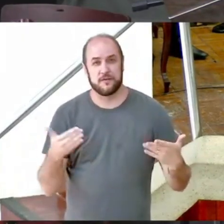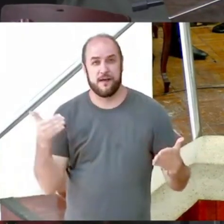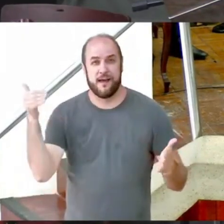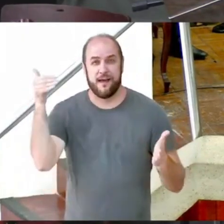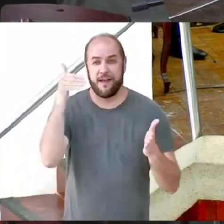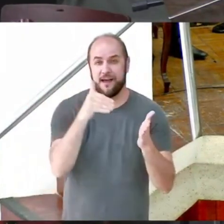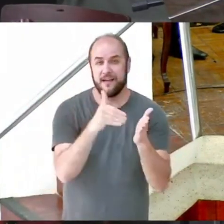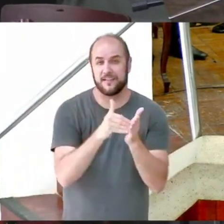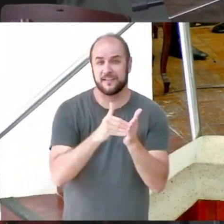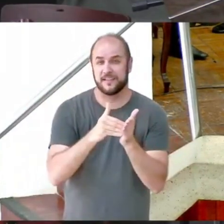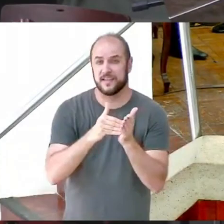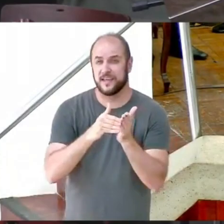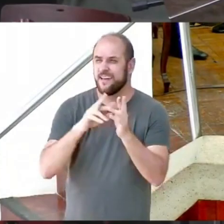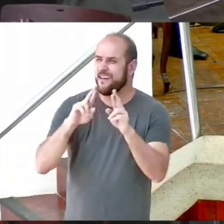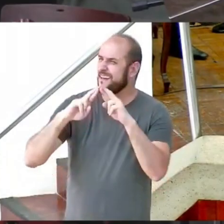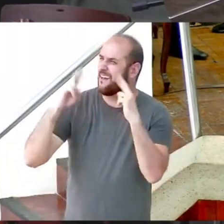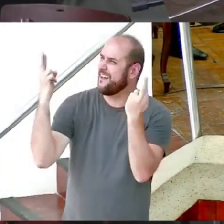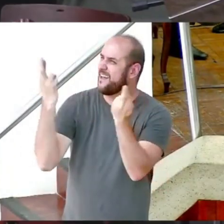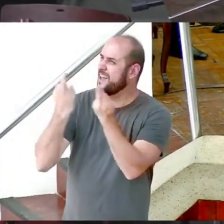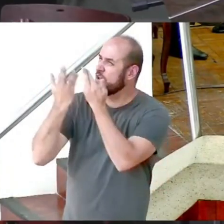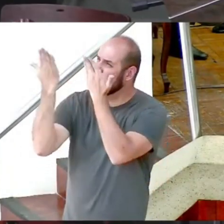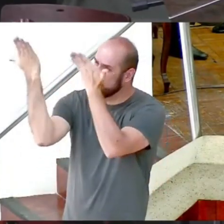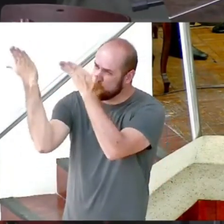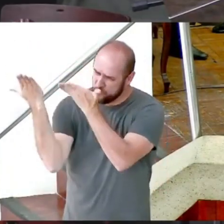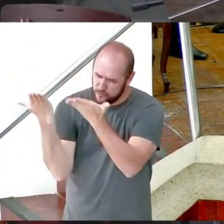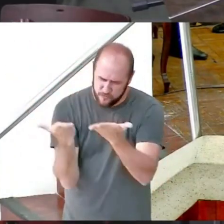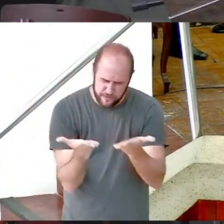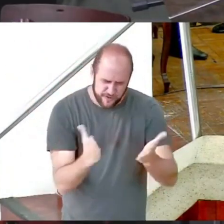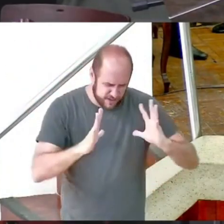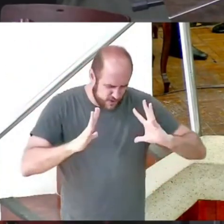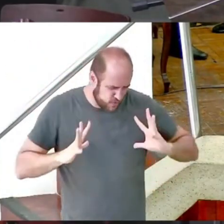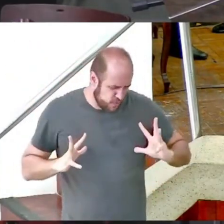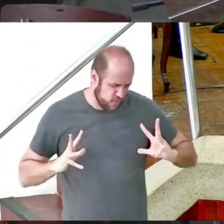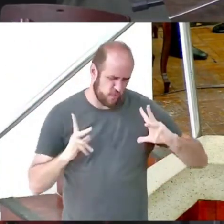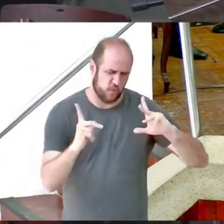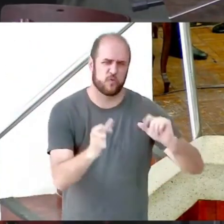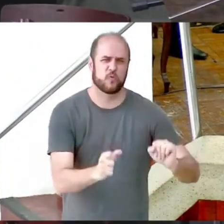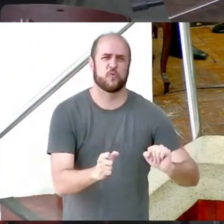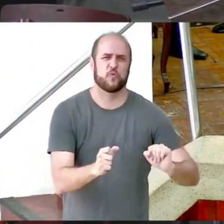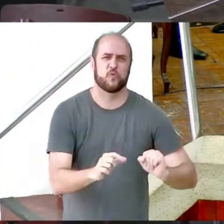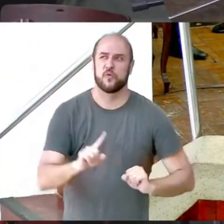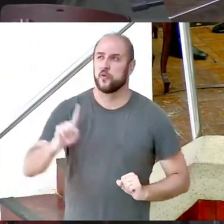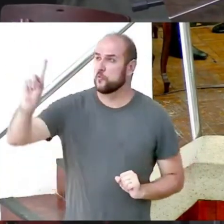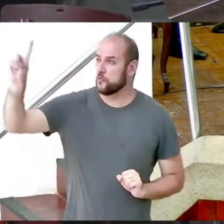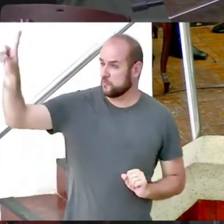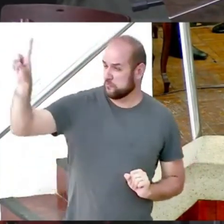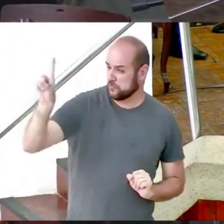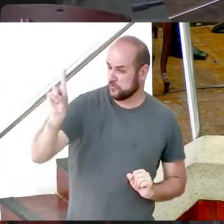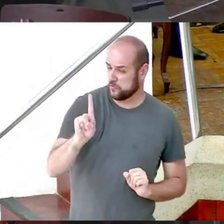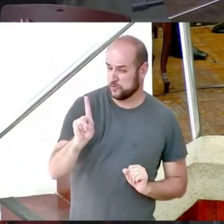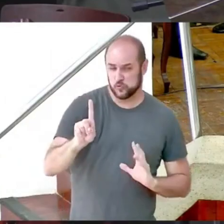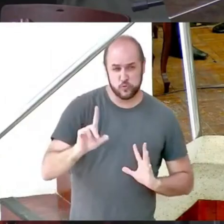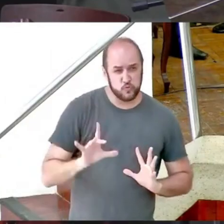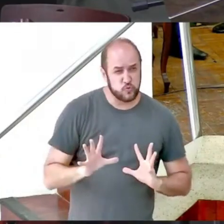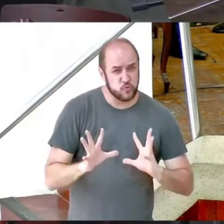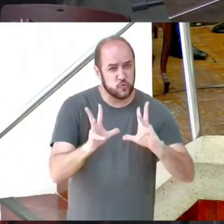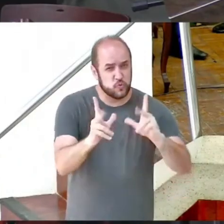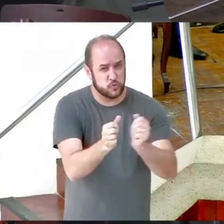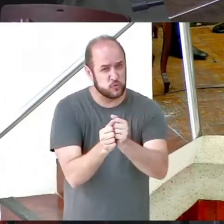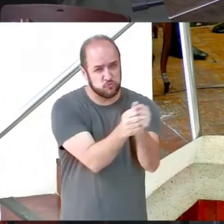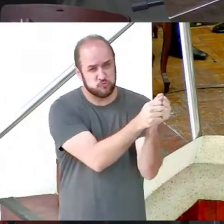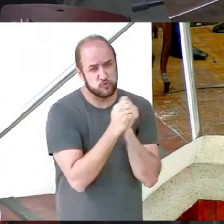a plenitude do teu reino e que serás tudo em